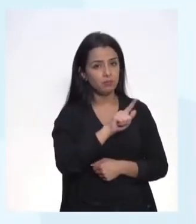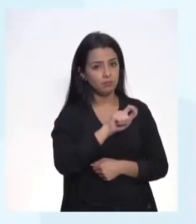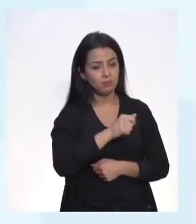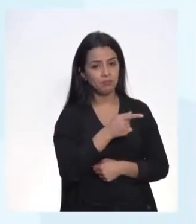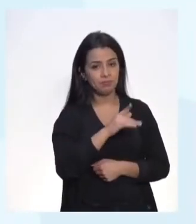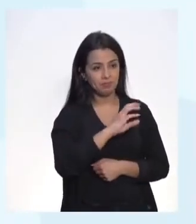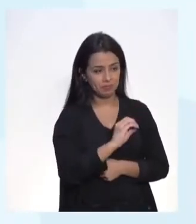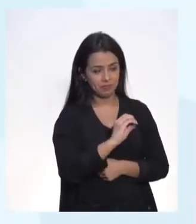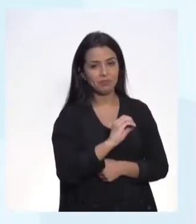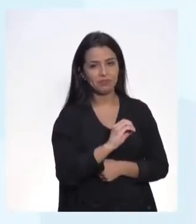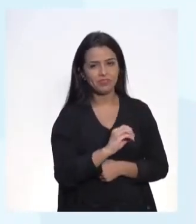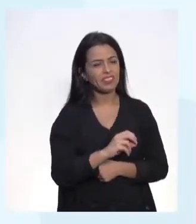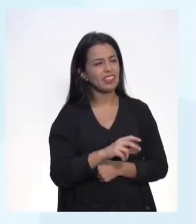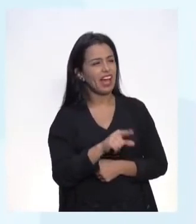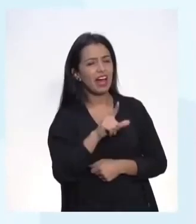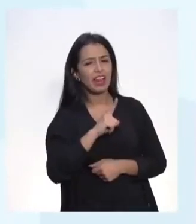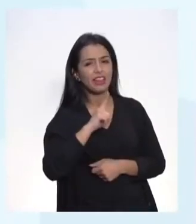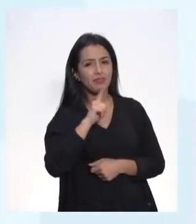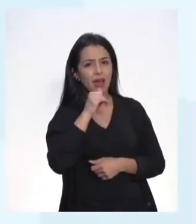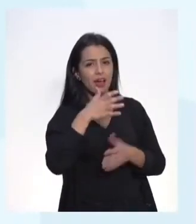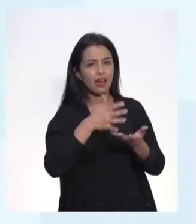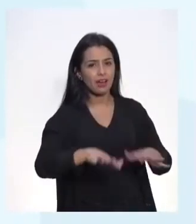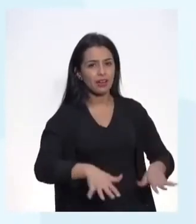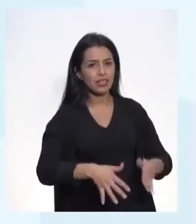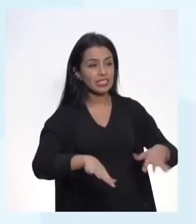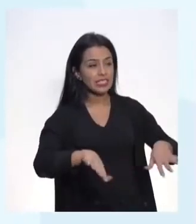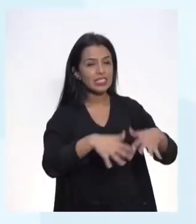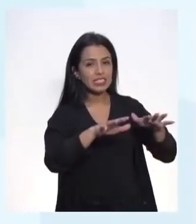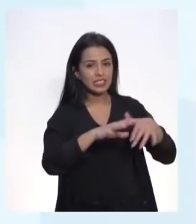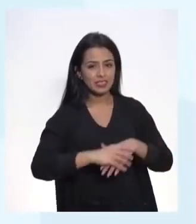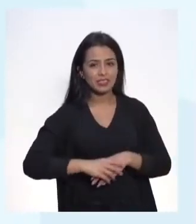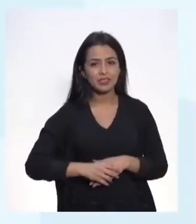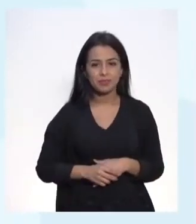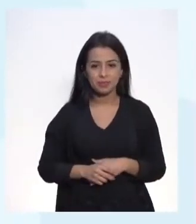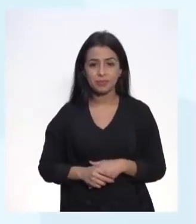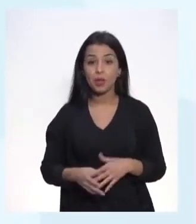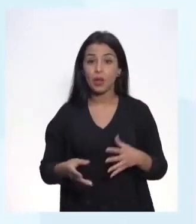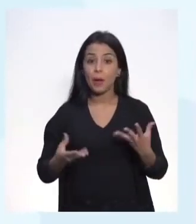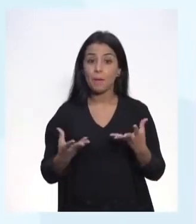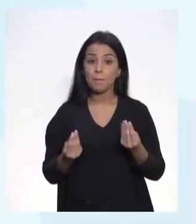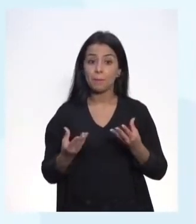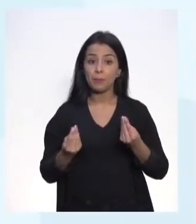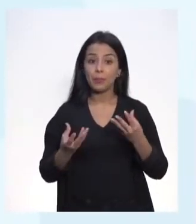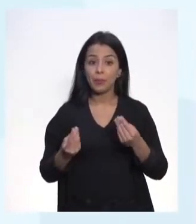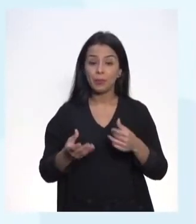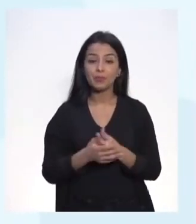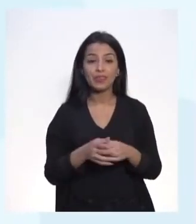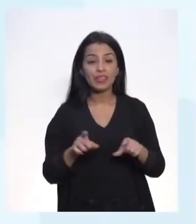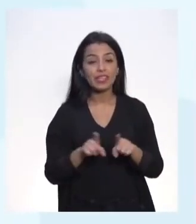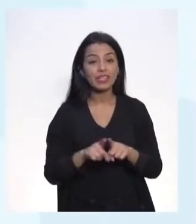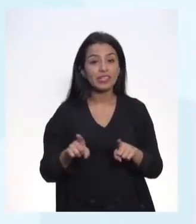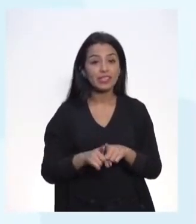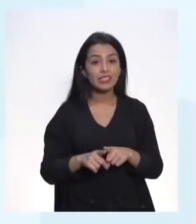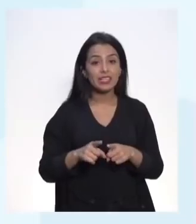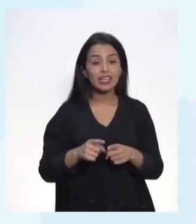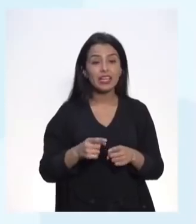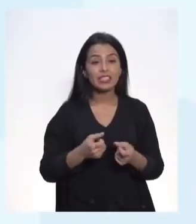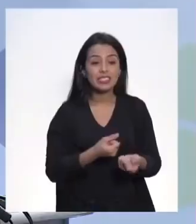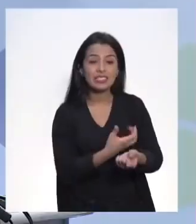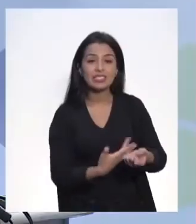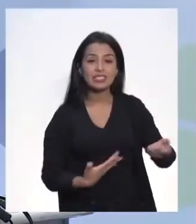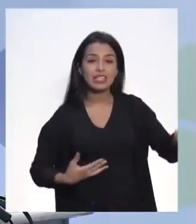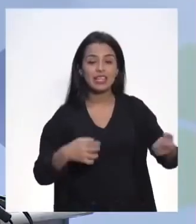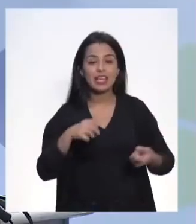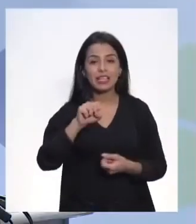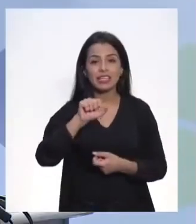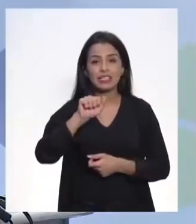alagamento, mas lá, ai, teve uma alagação lá. Munto, né? De muito mesmo. E sangrado. Eles falam muito